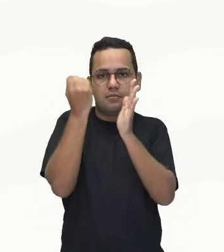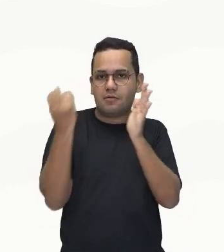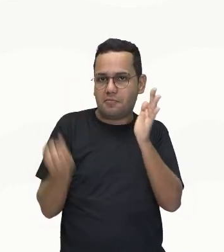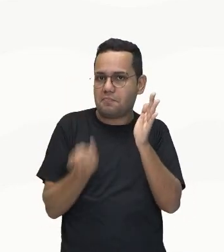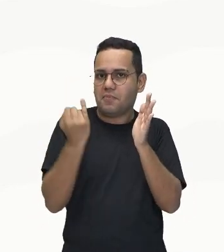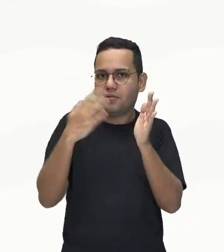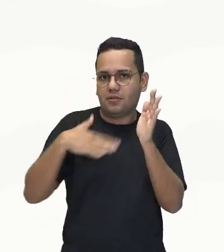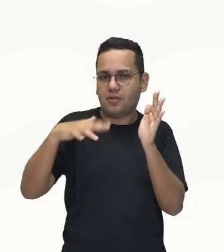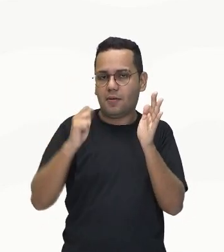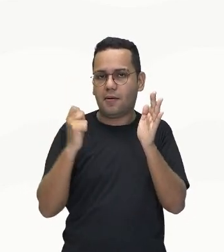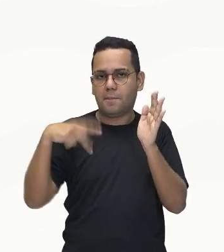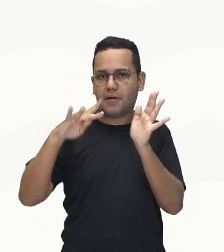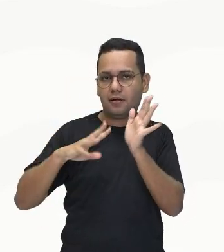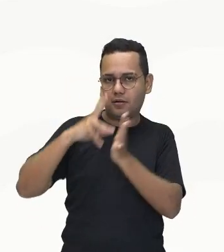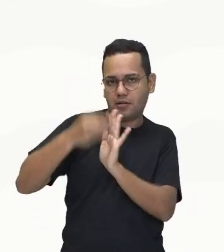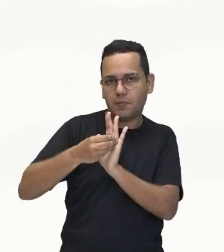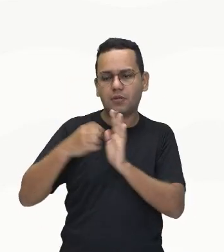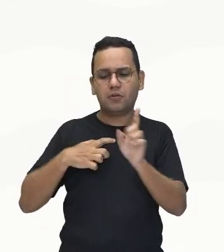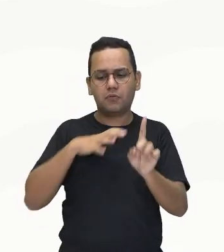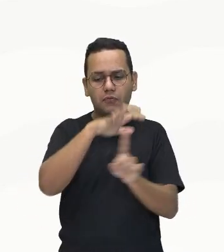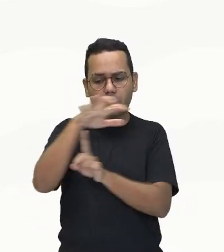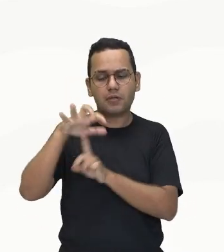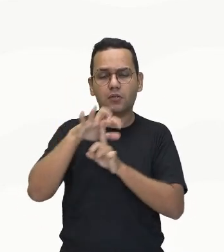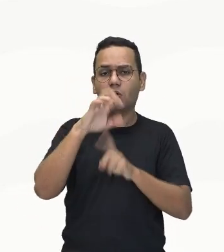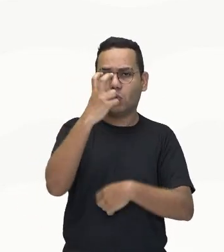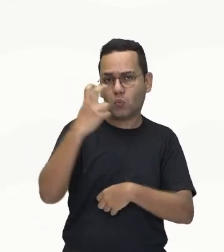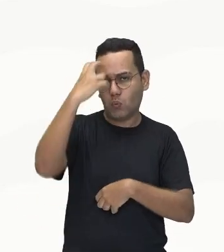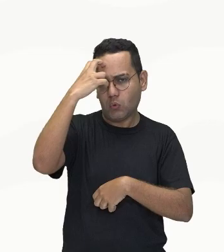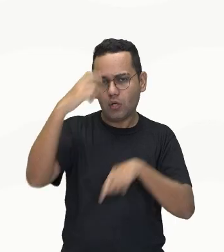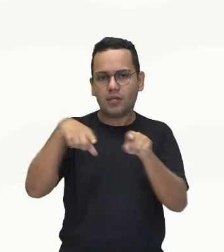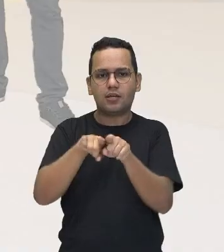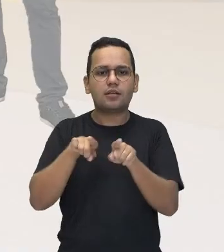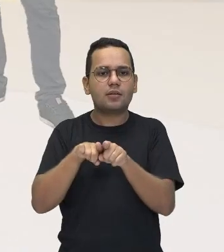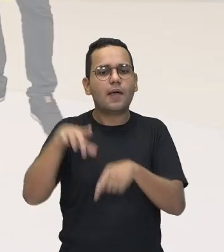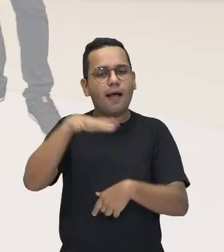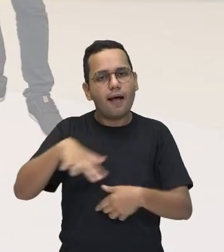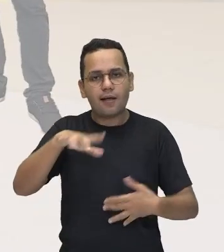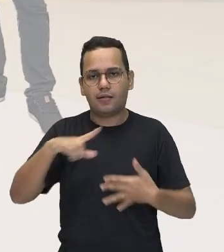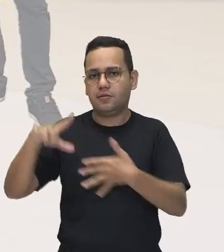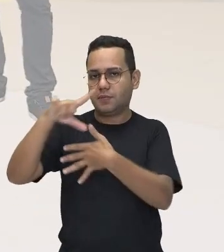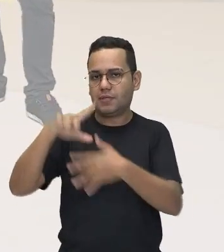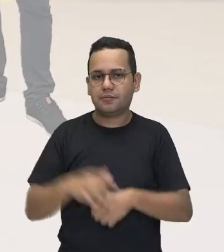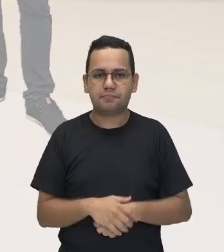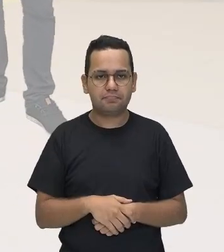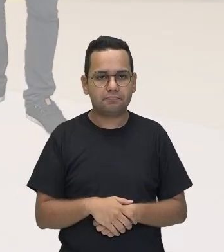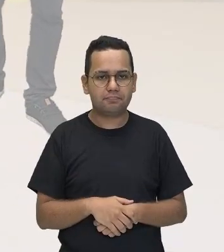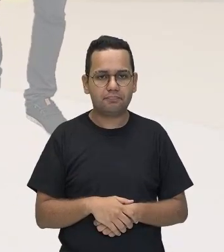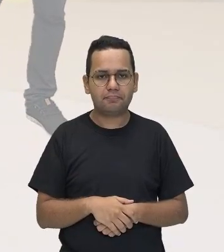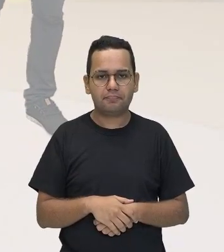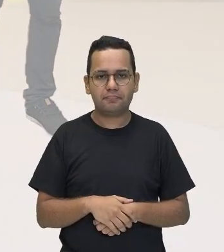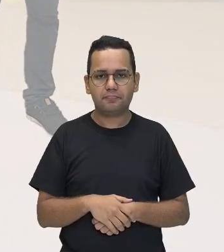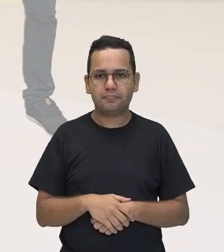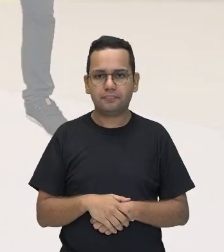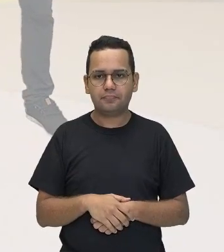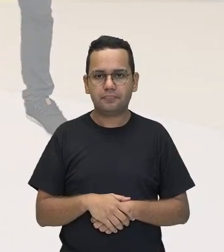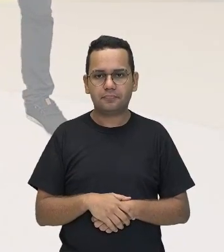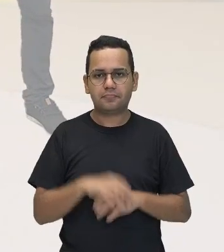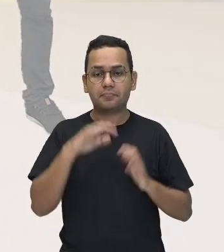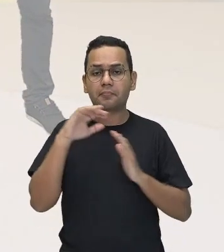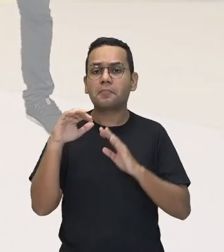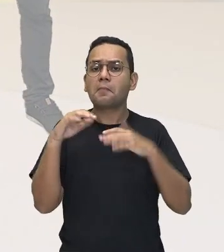Pan-Amazônia, influenciando a cultura e a história da sociedade latino-americana, né? Este processo de ocupação, professor, da